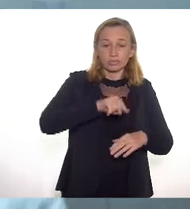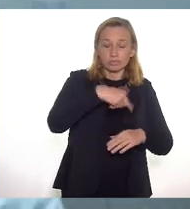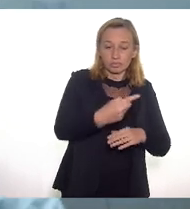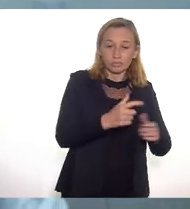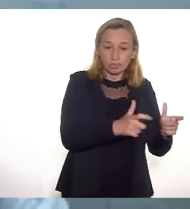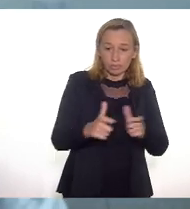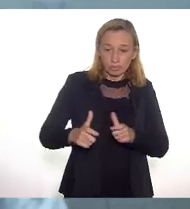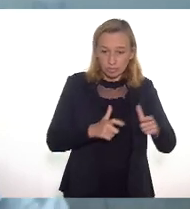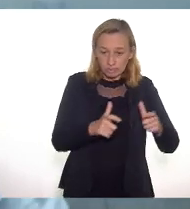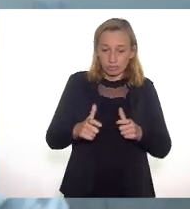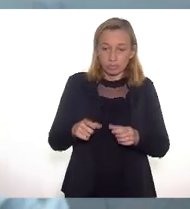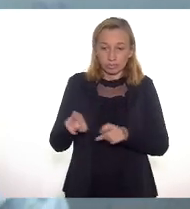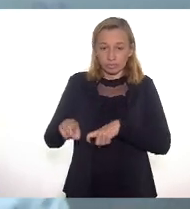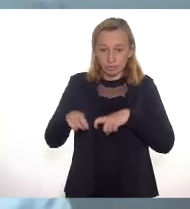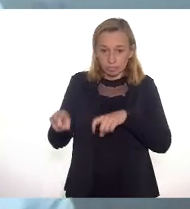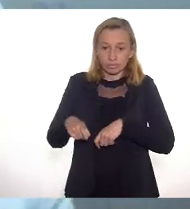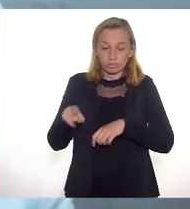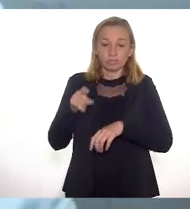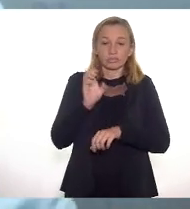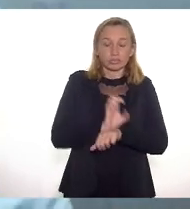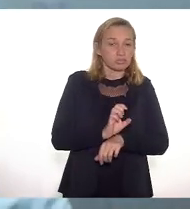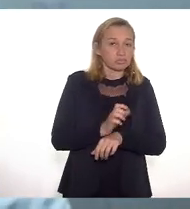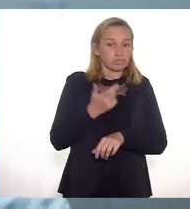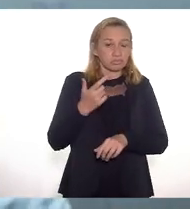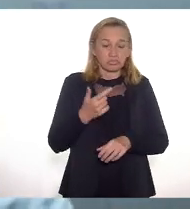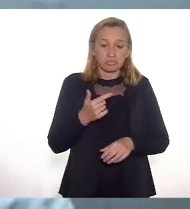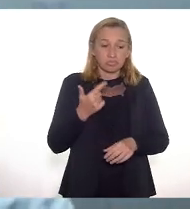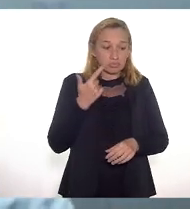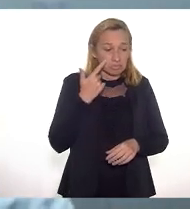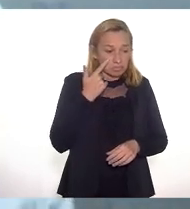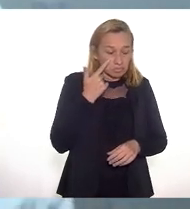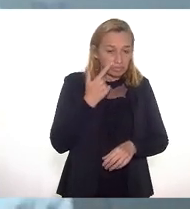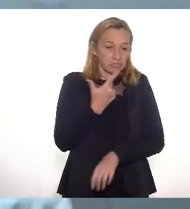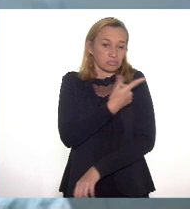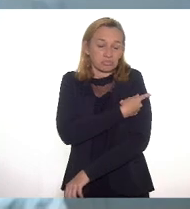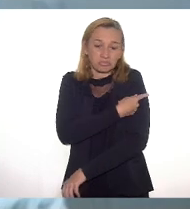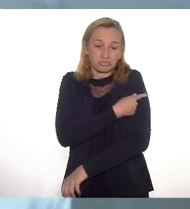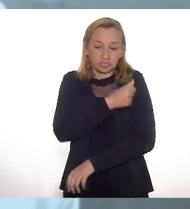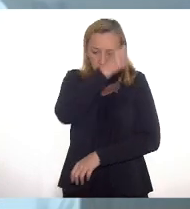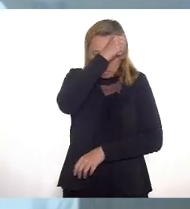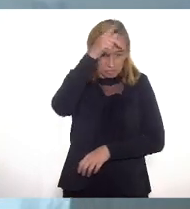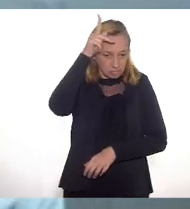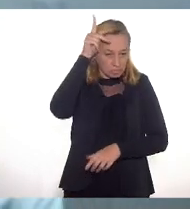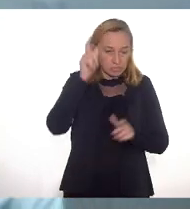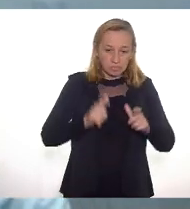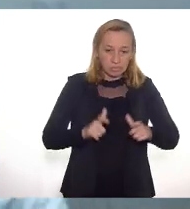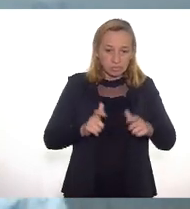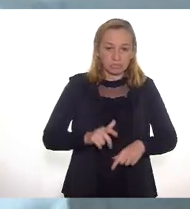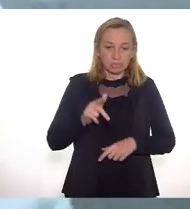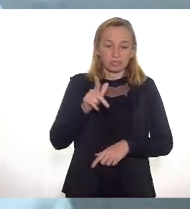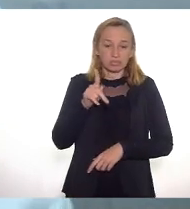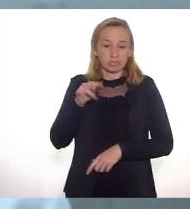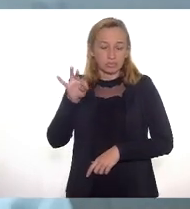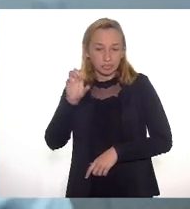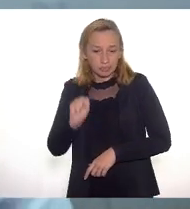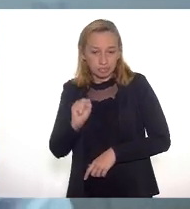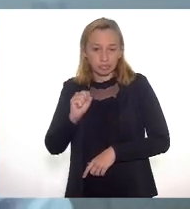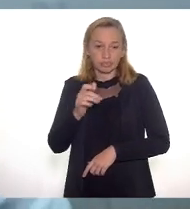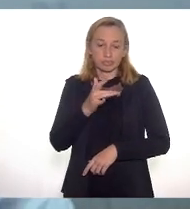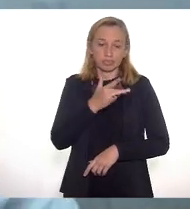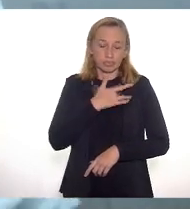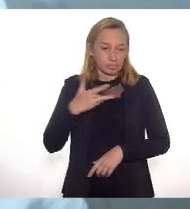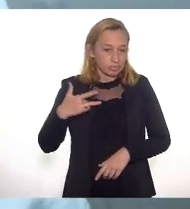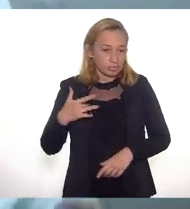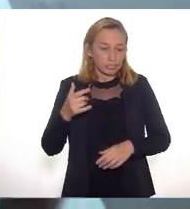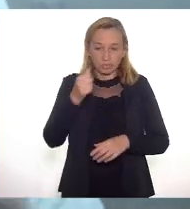do estado, tentaram se vacinar e os prefeitos e os postos de saúde, as prefeituras,